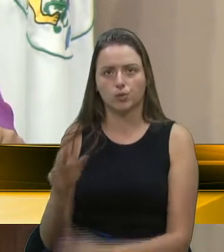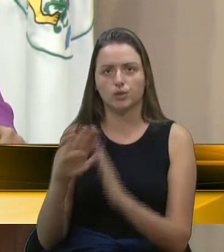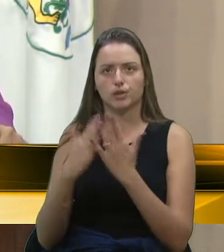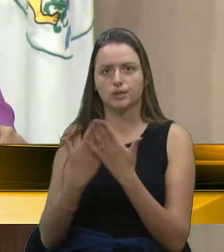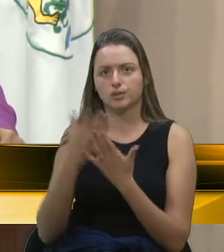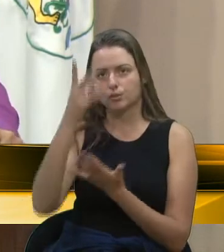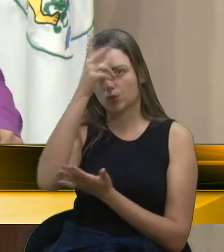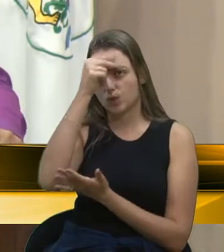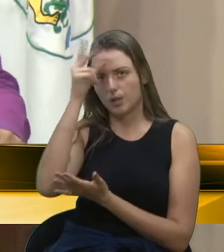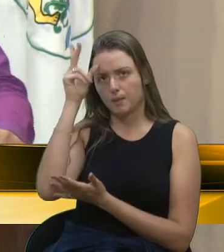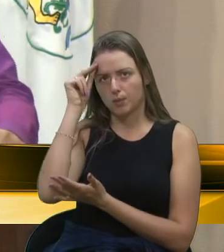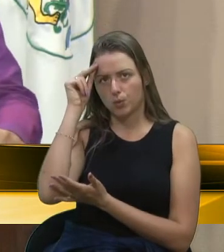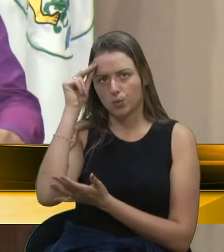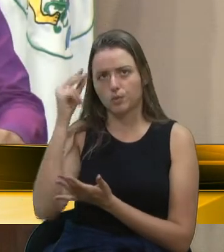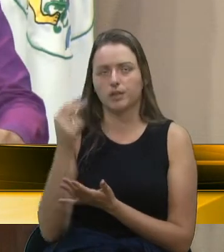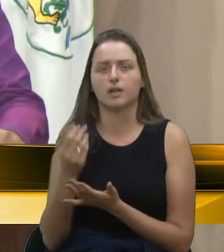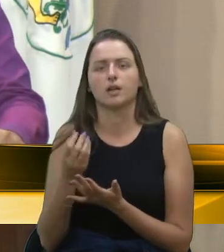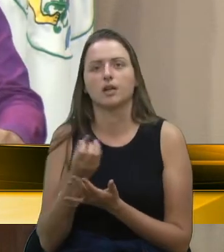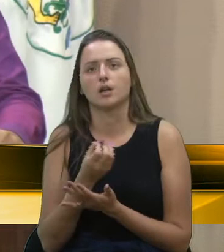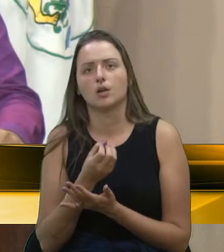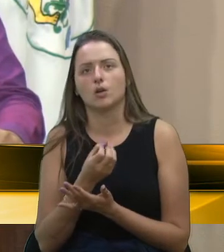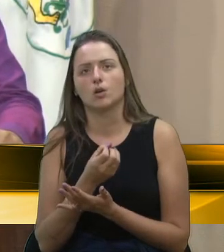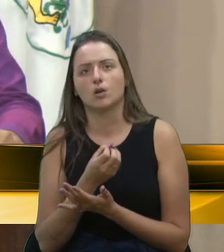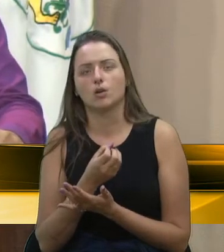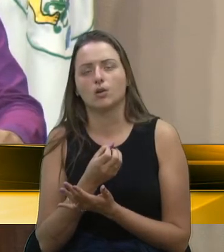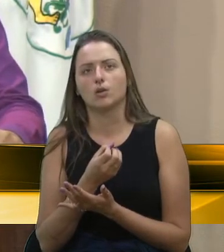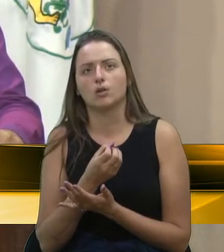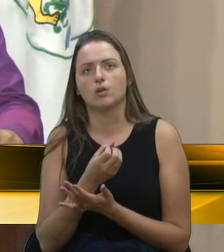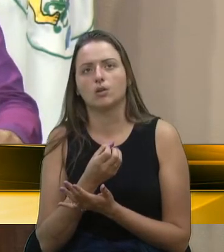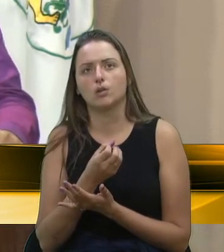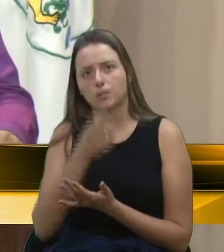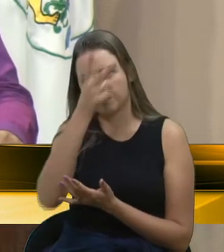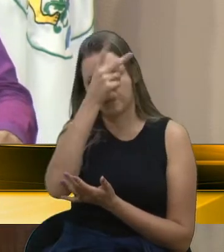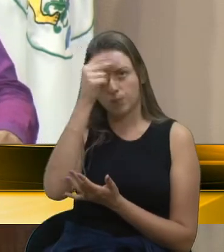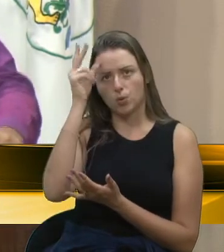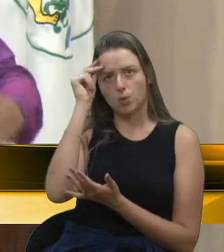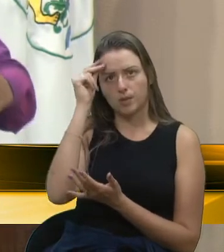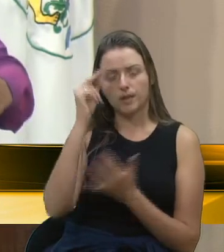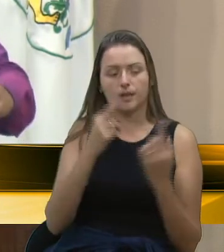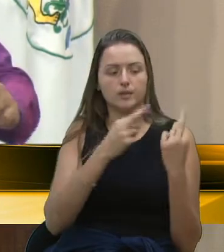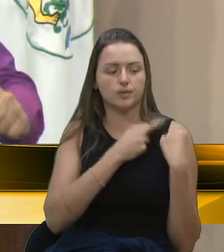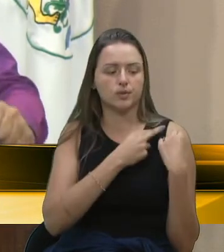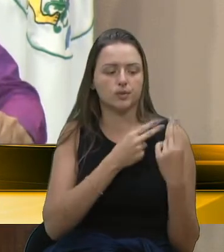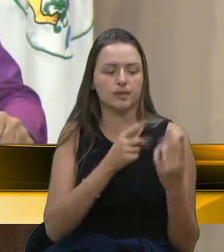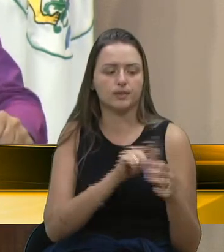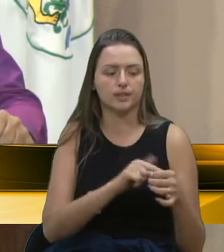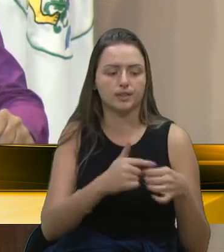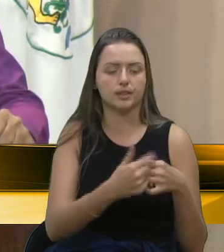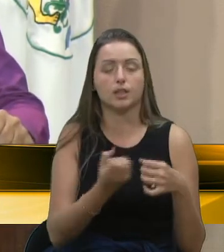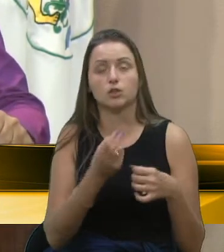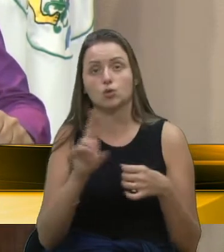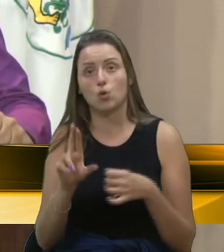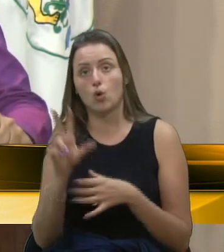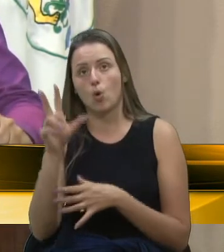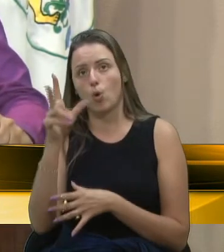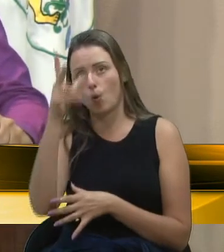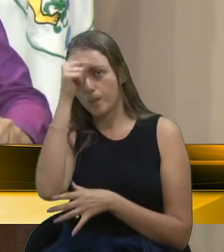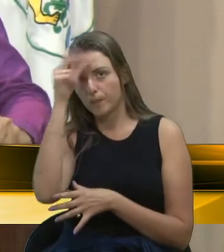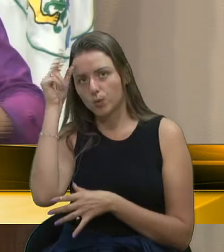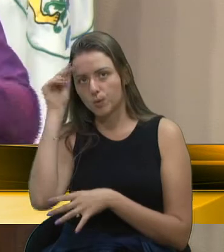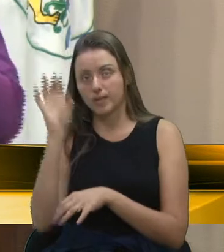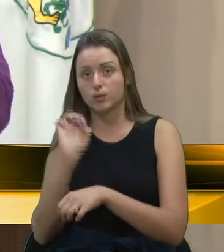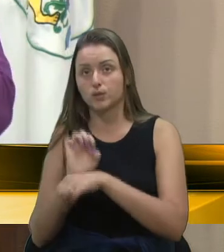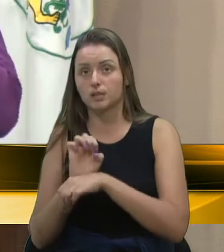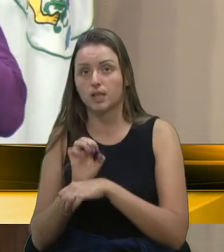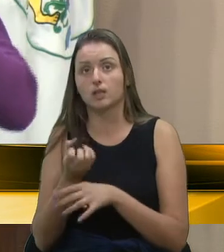pública, seja a rede pública de competência do nosso município, a rede pública estadual, os